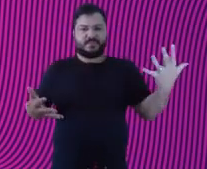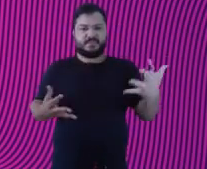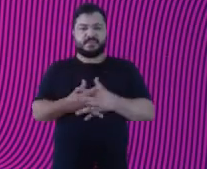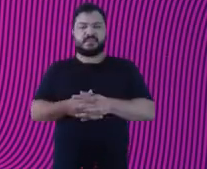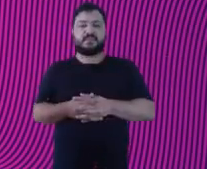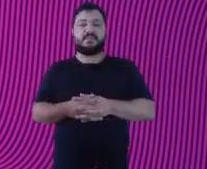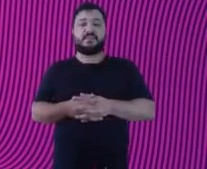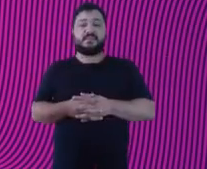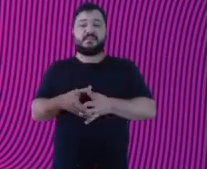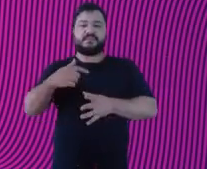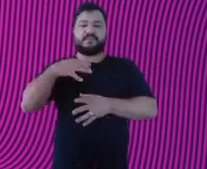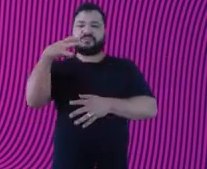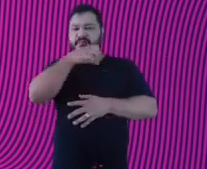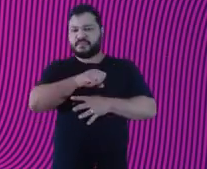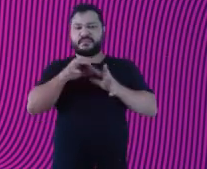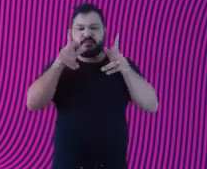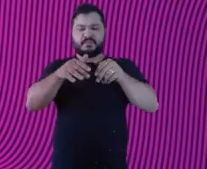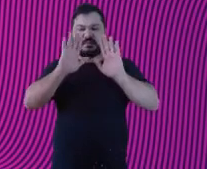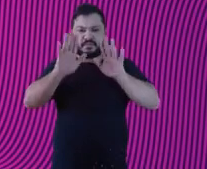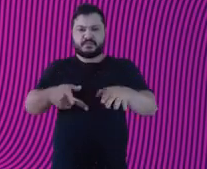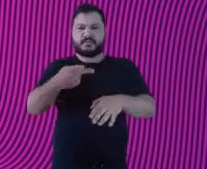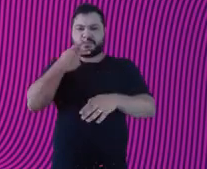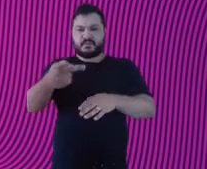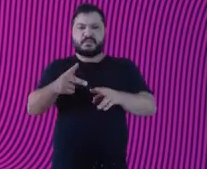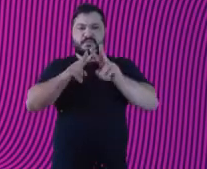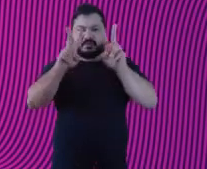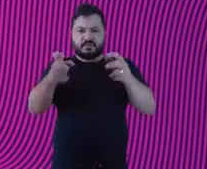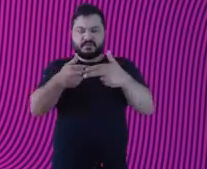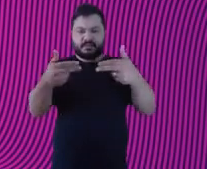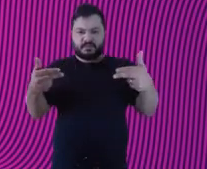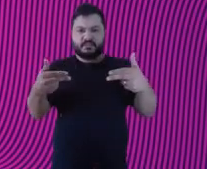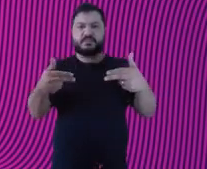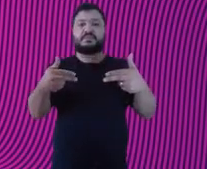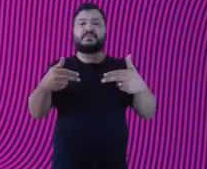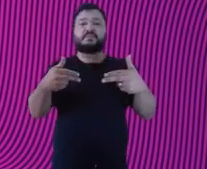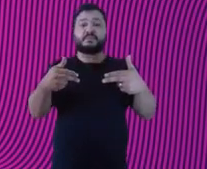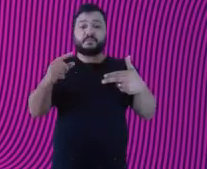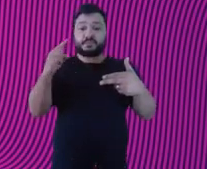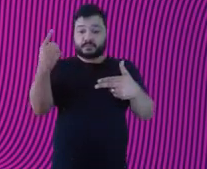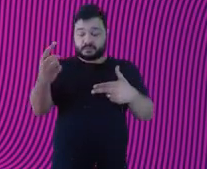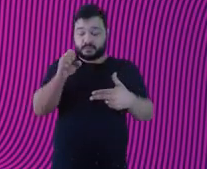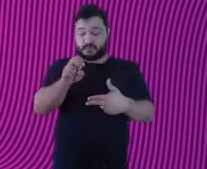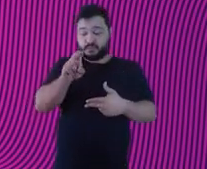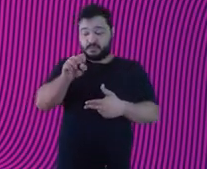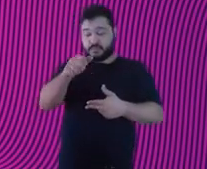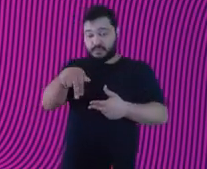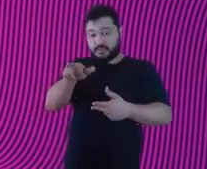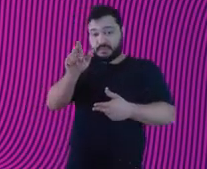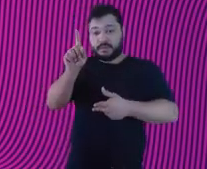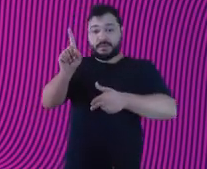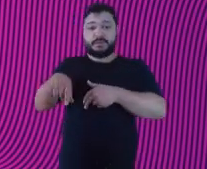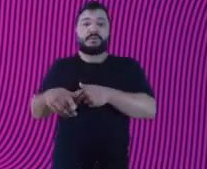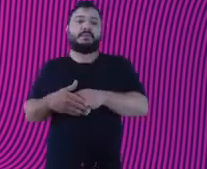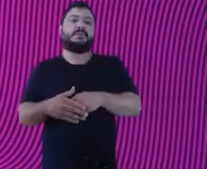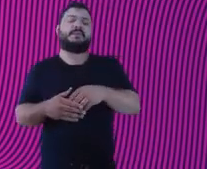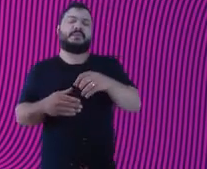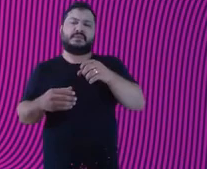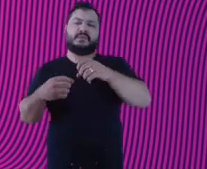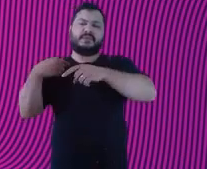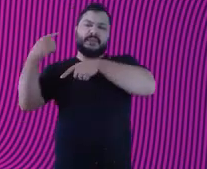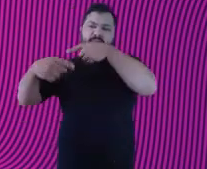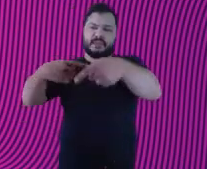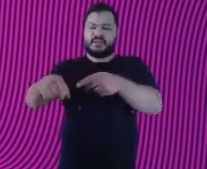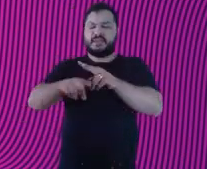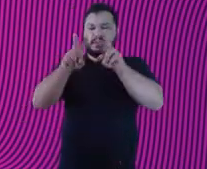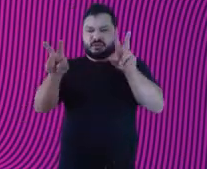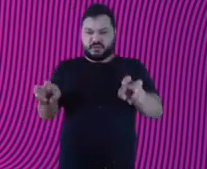vou ser breve, todo mundo já comentou aqui sobre os casos, né? O caso 1 da Suzana é um caso bem clássico em relação